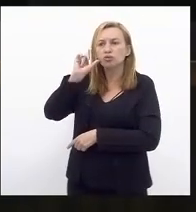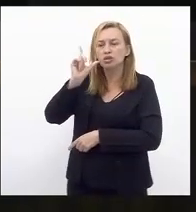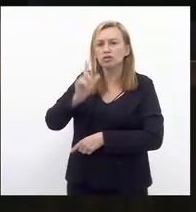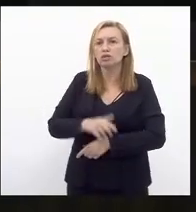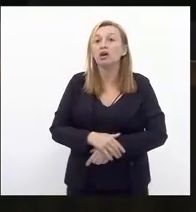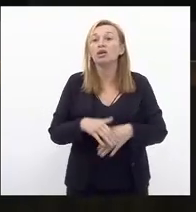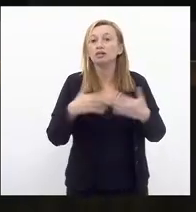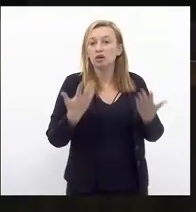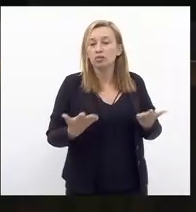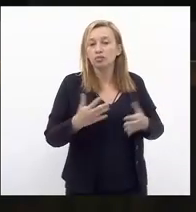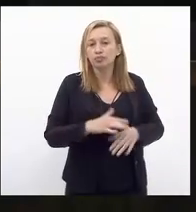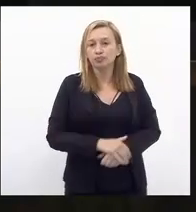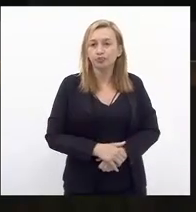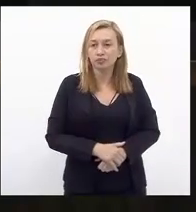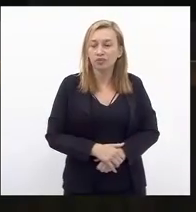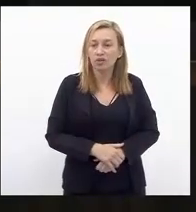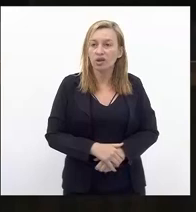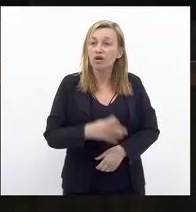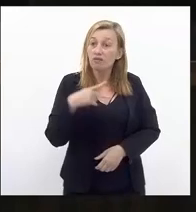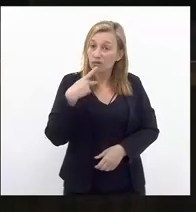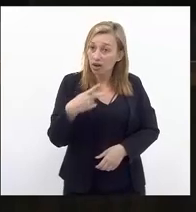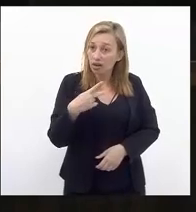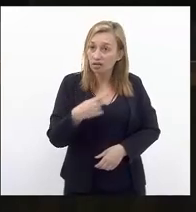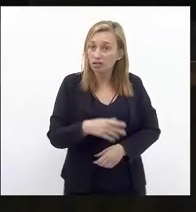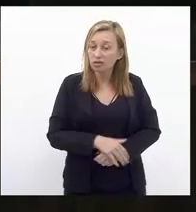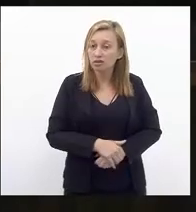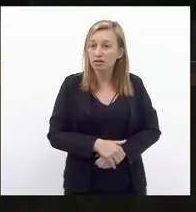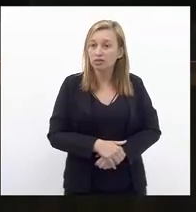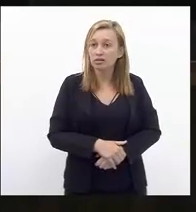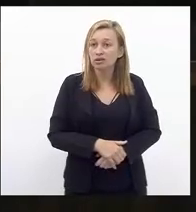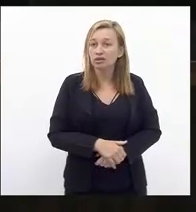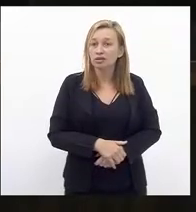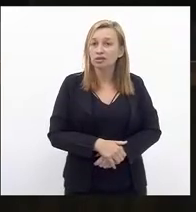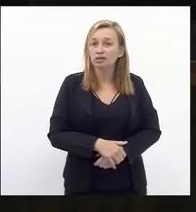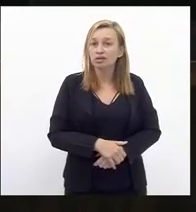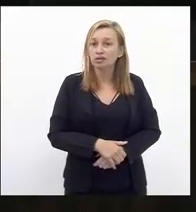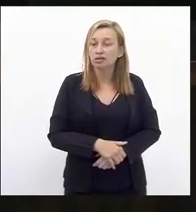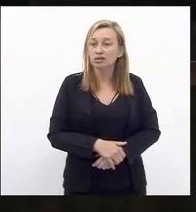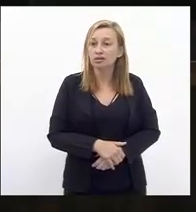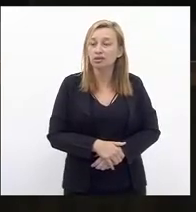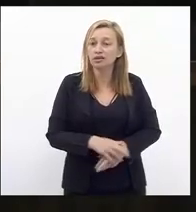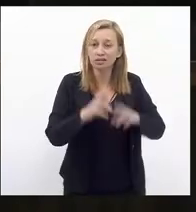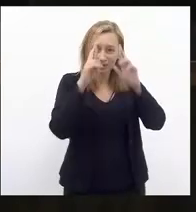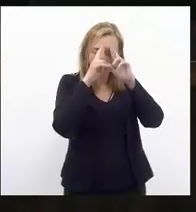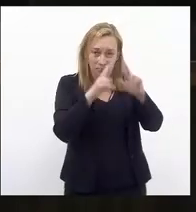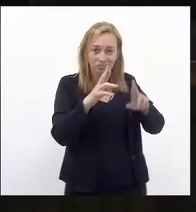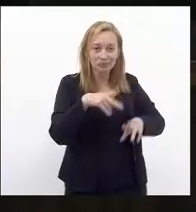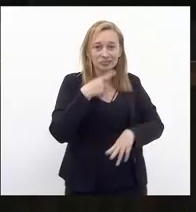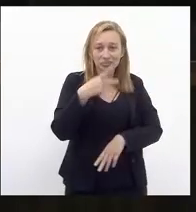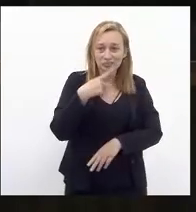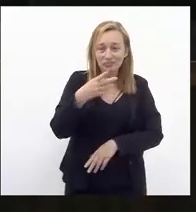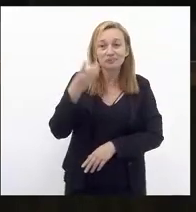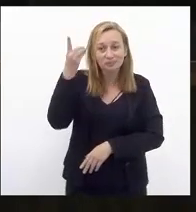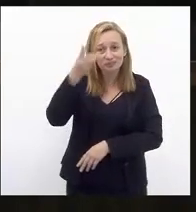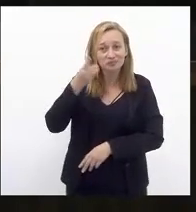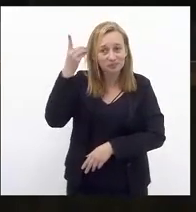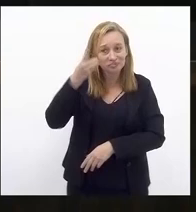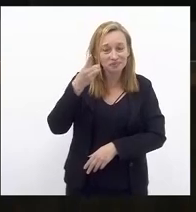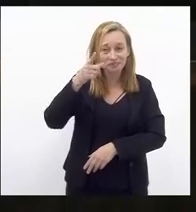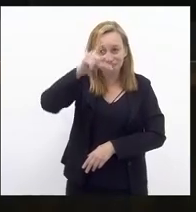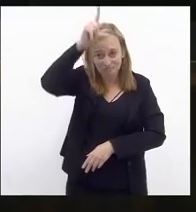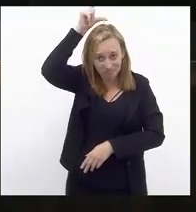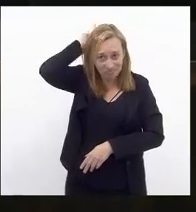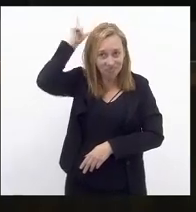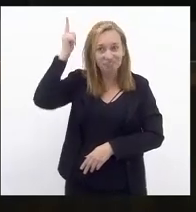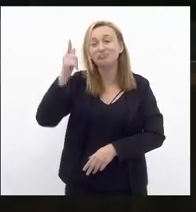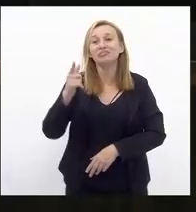então dizer o seguinte fofoqueiro para carai hein bebendo respeitar aqui as palavras do deputado Luiz